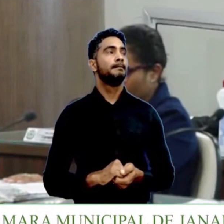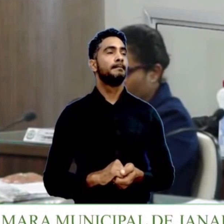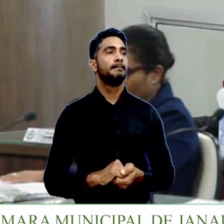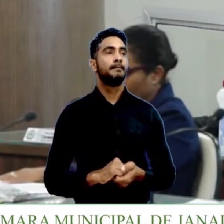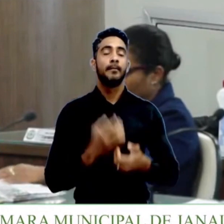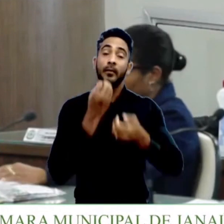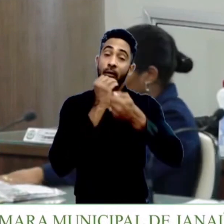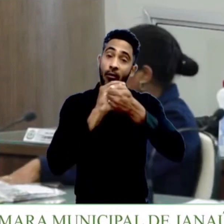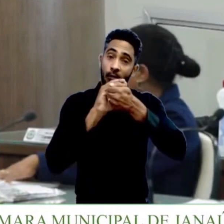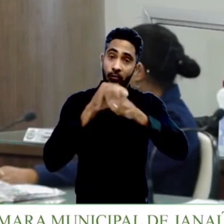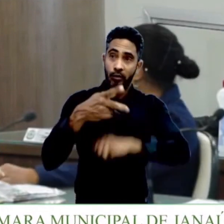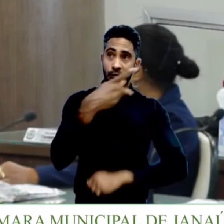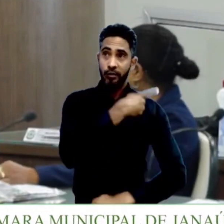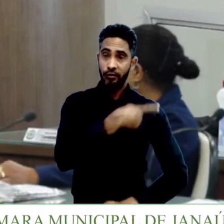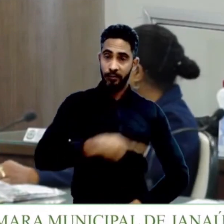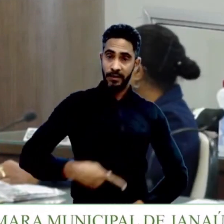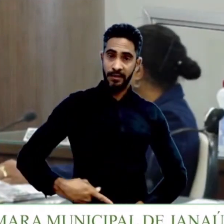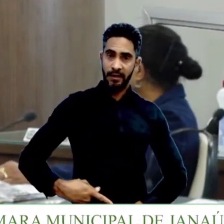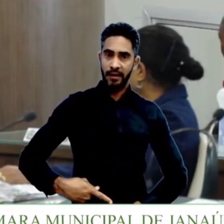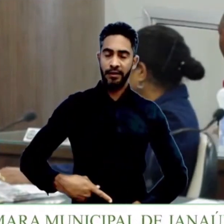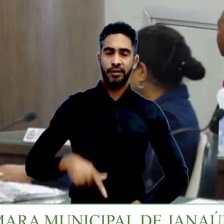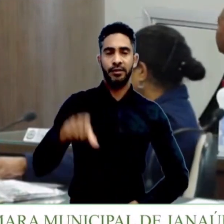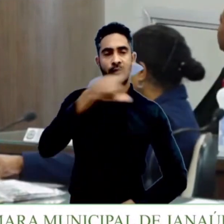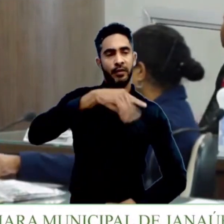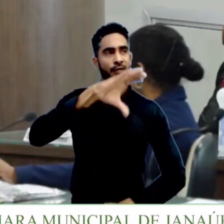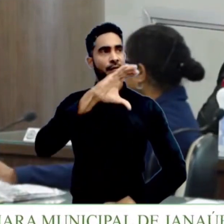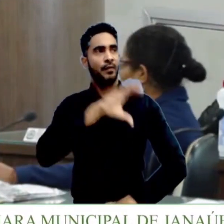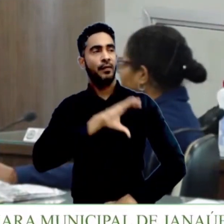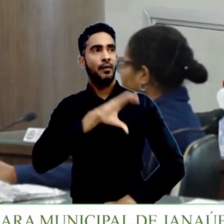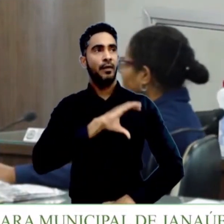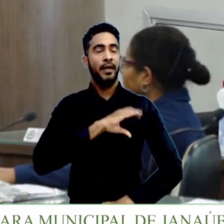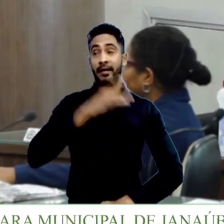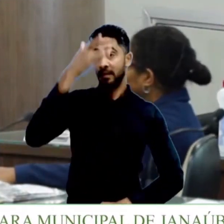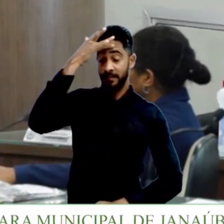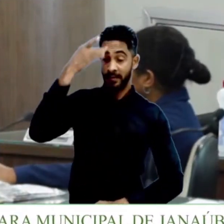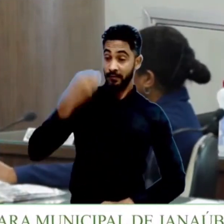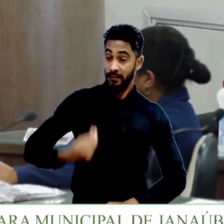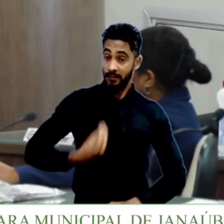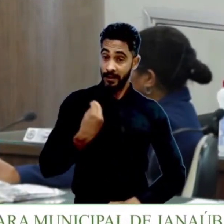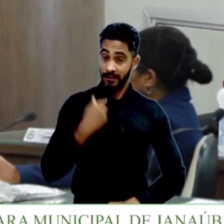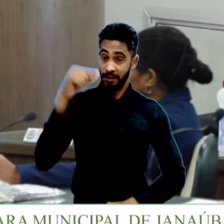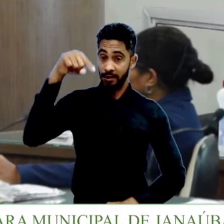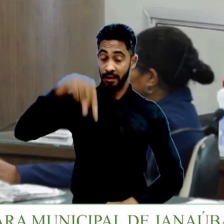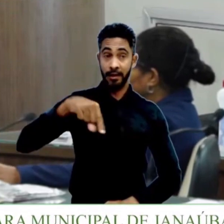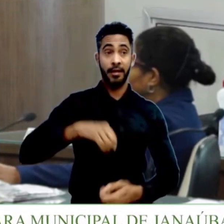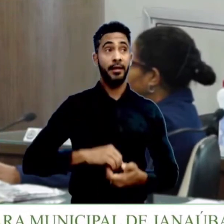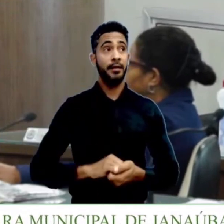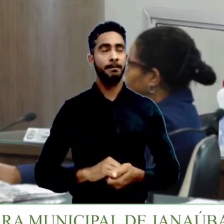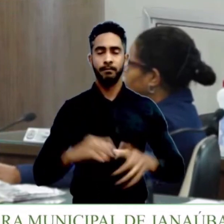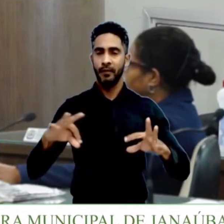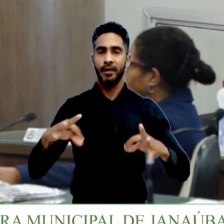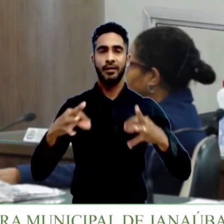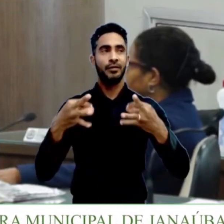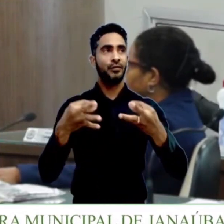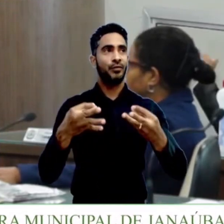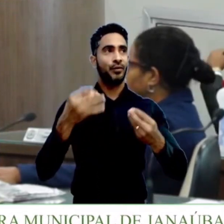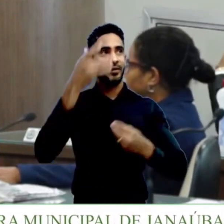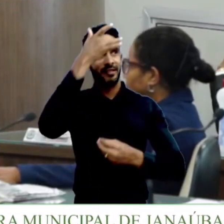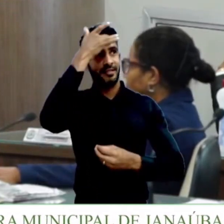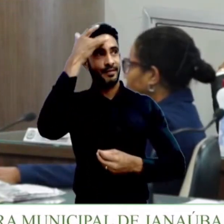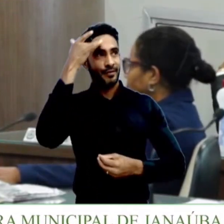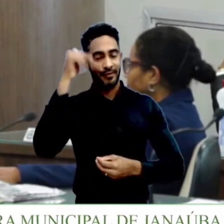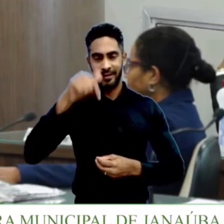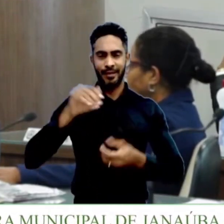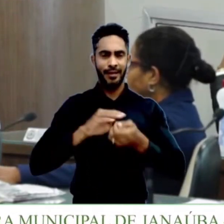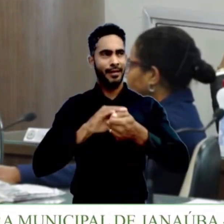Boa noite, senhor presidente, nobres colegas, público presente, todos aqui nessa